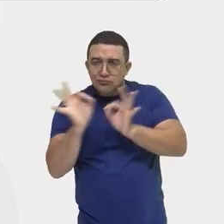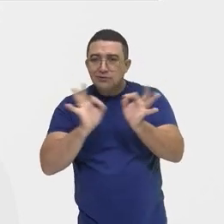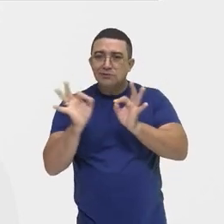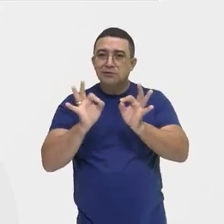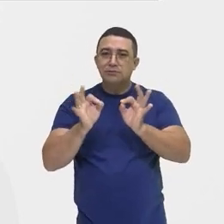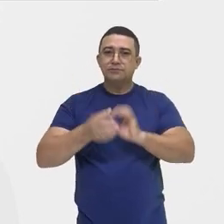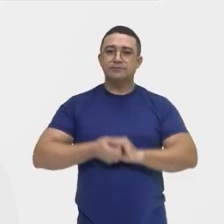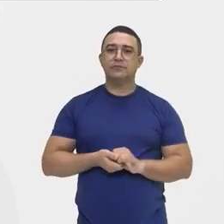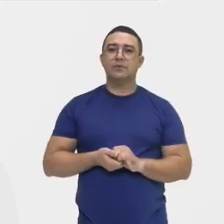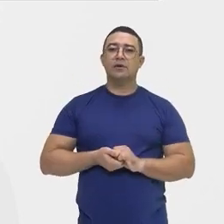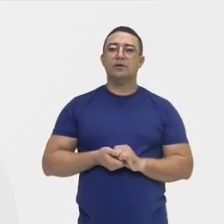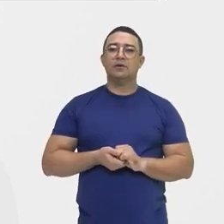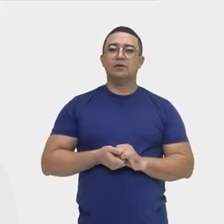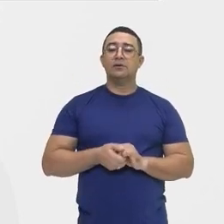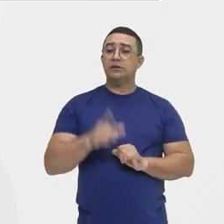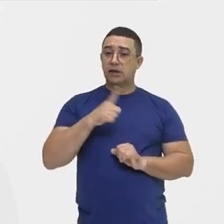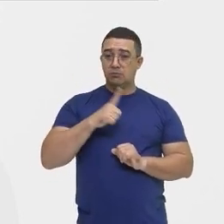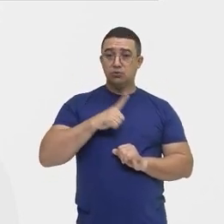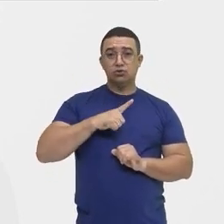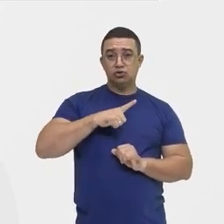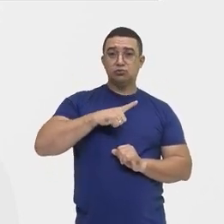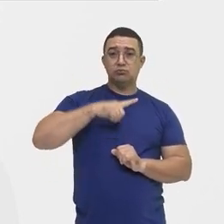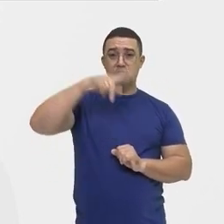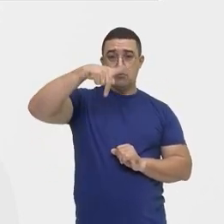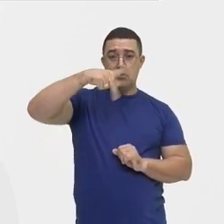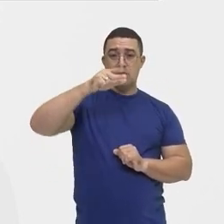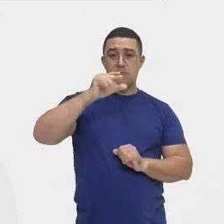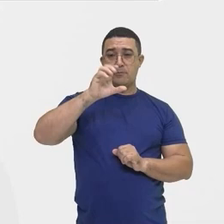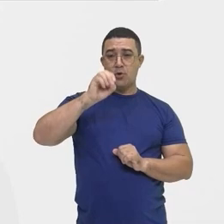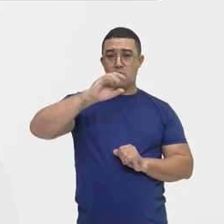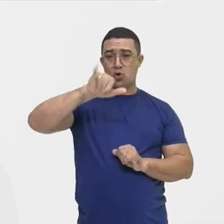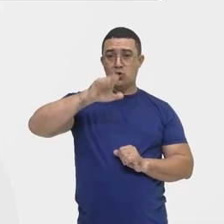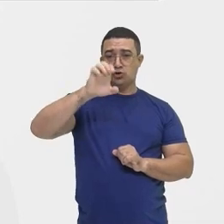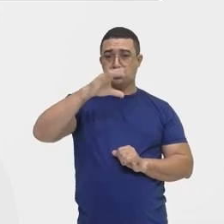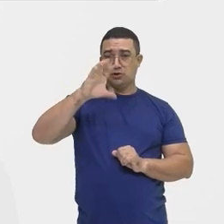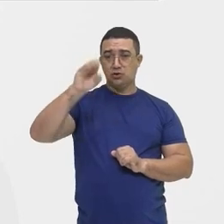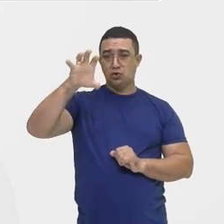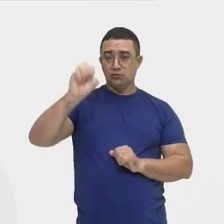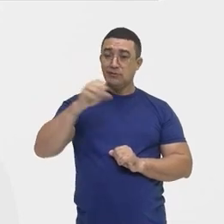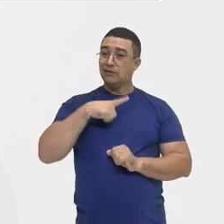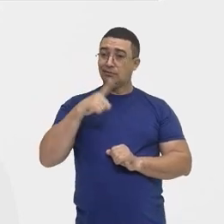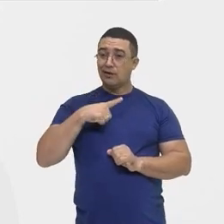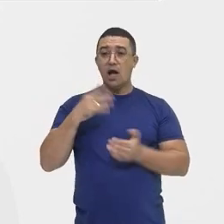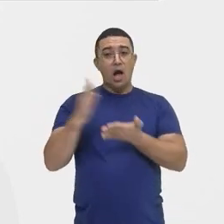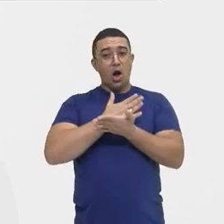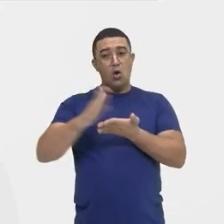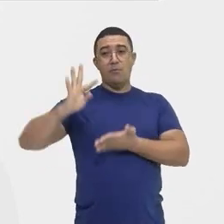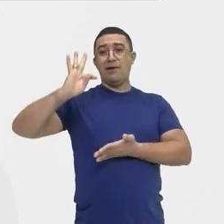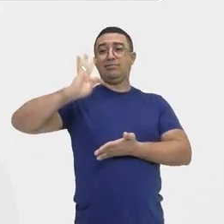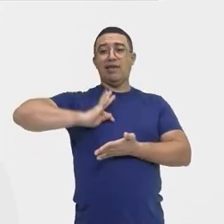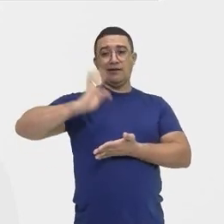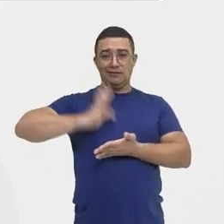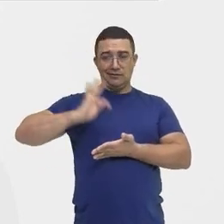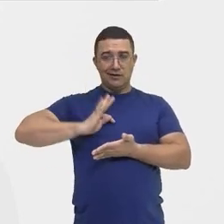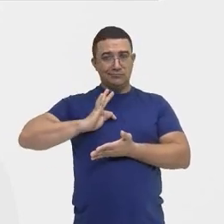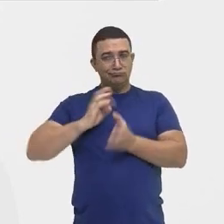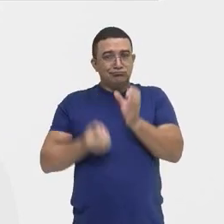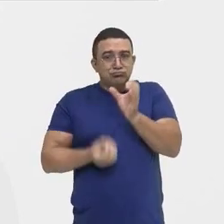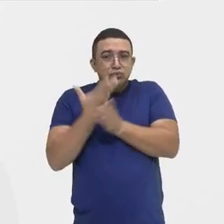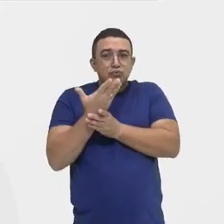as projeções cartográficas, né? Nós temos as técnicas para a criação de mapas a partir